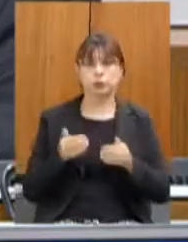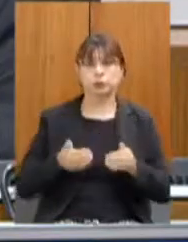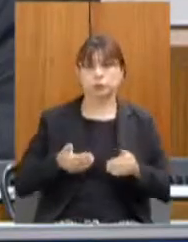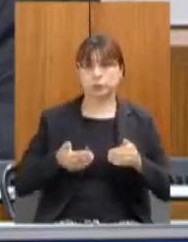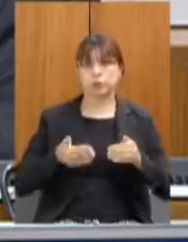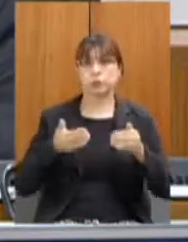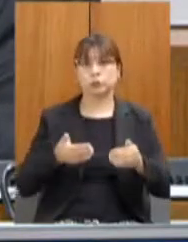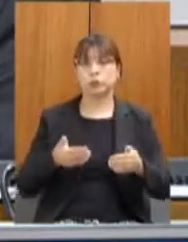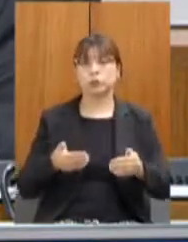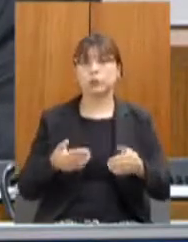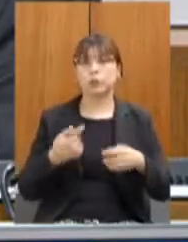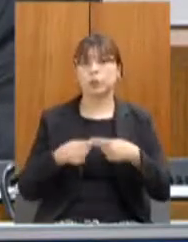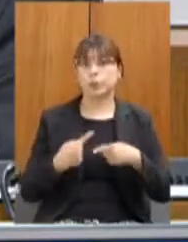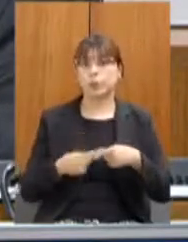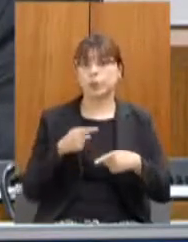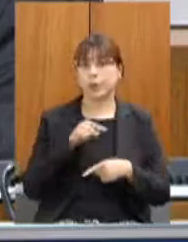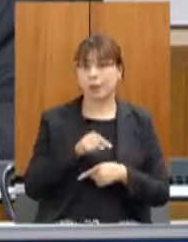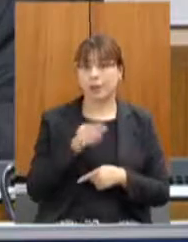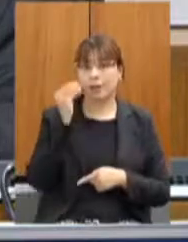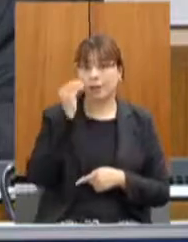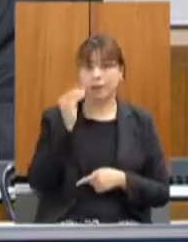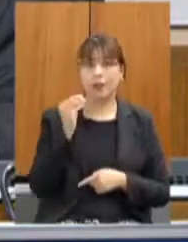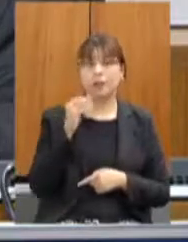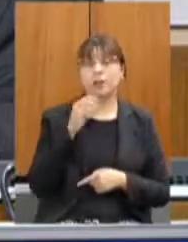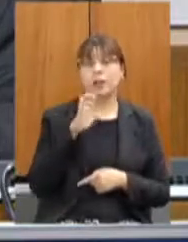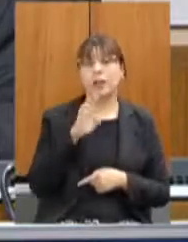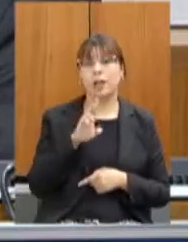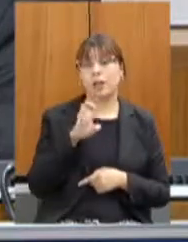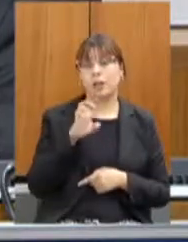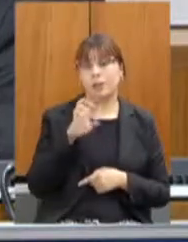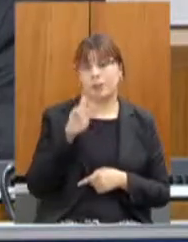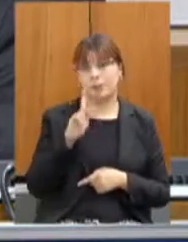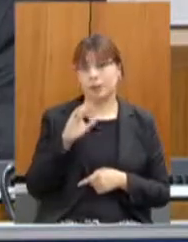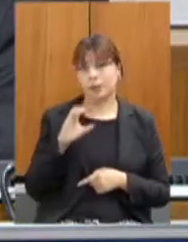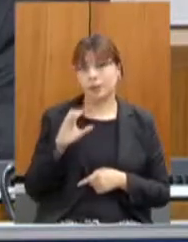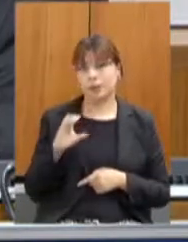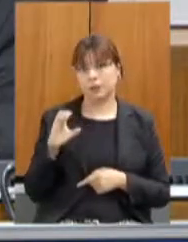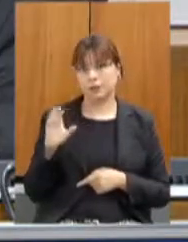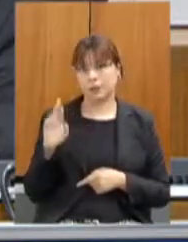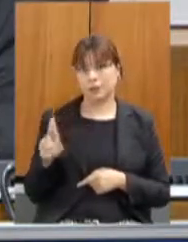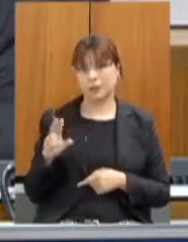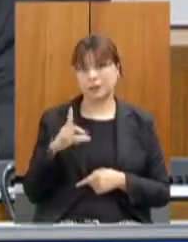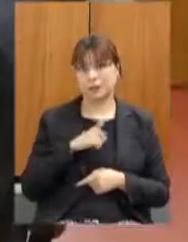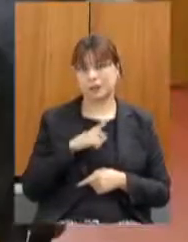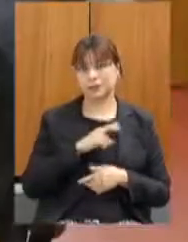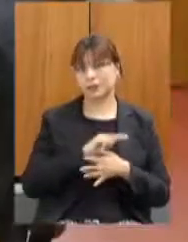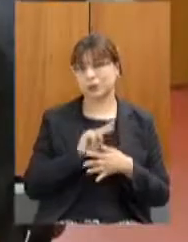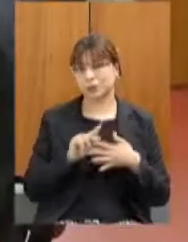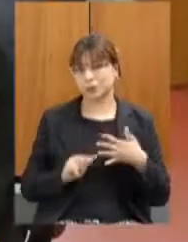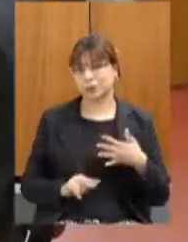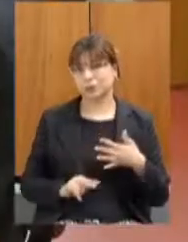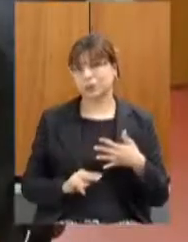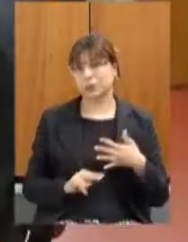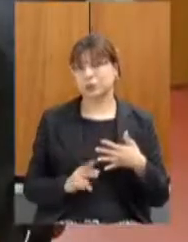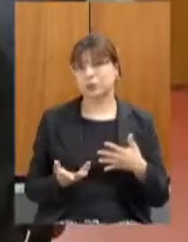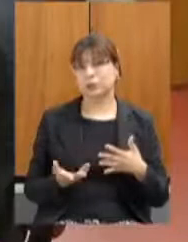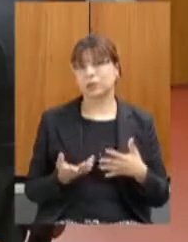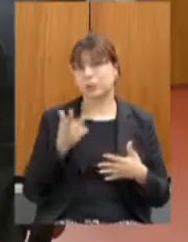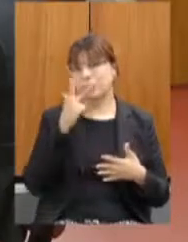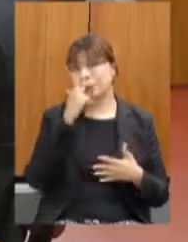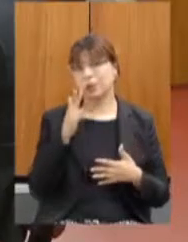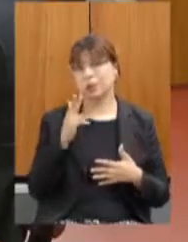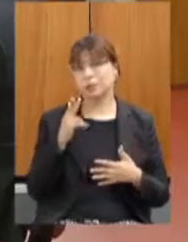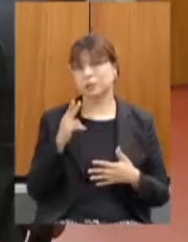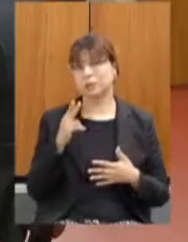esses teste de rt-pcr estão teste que tem múltiplos itens envolvidos Então o que me parece que